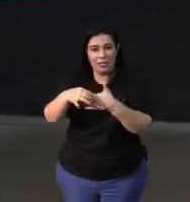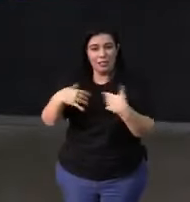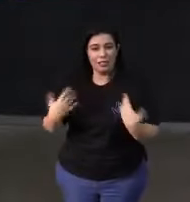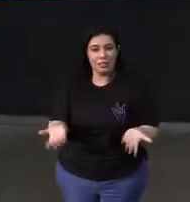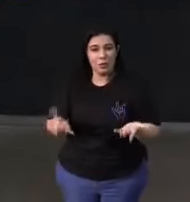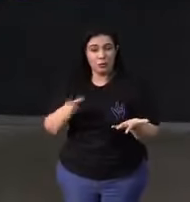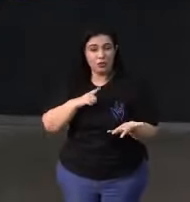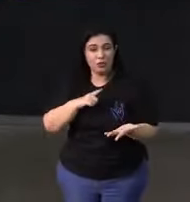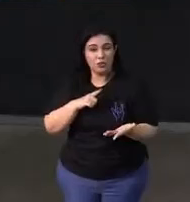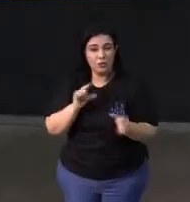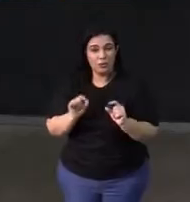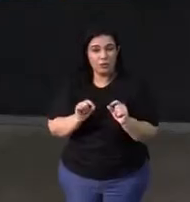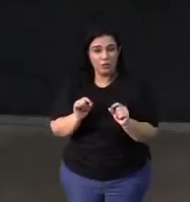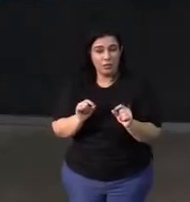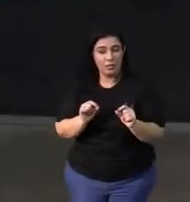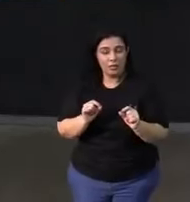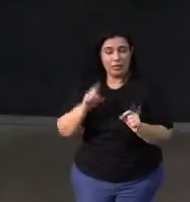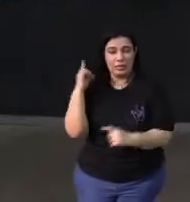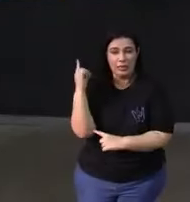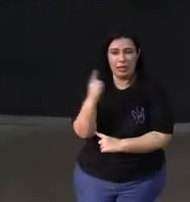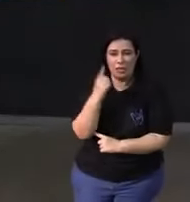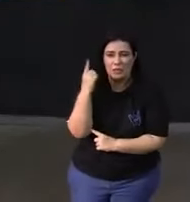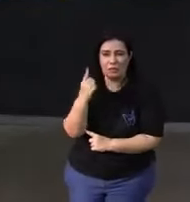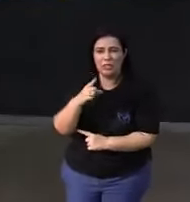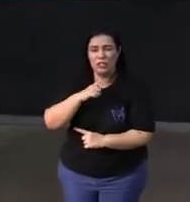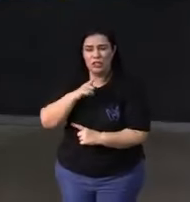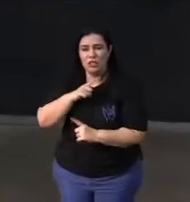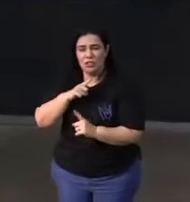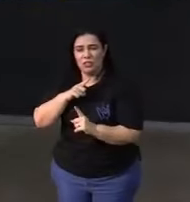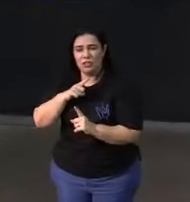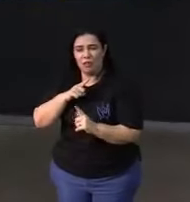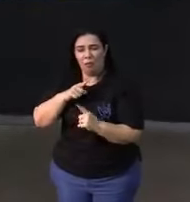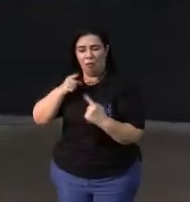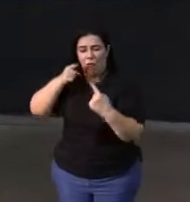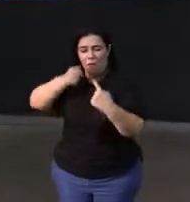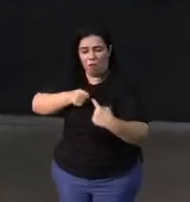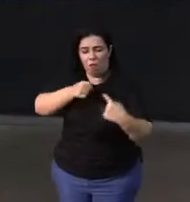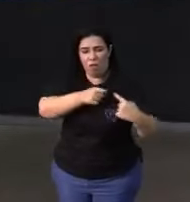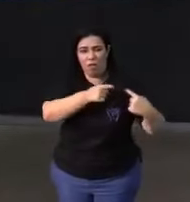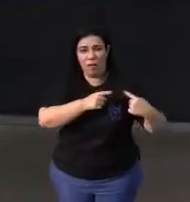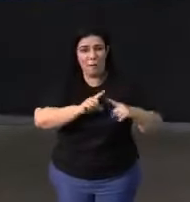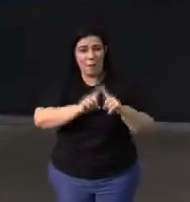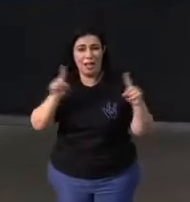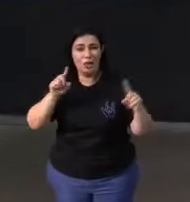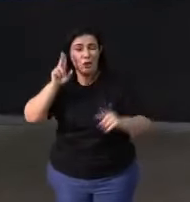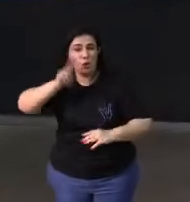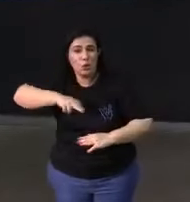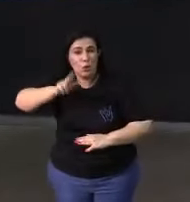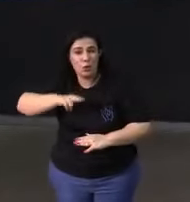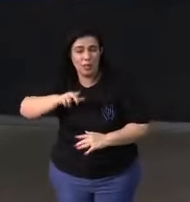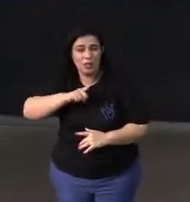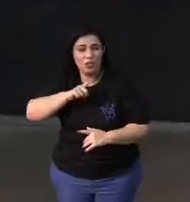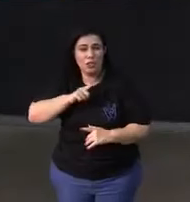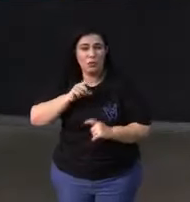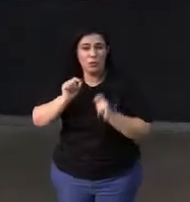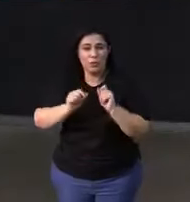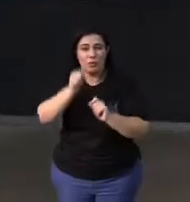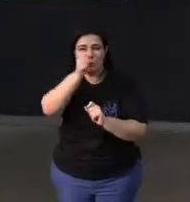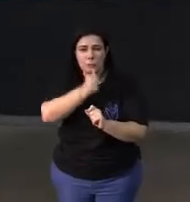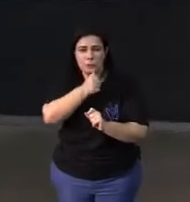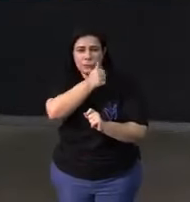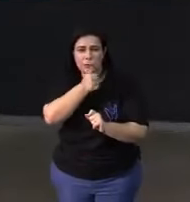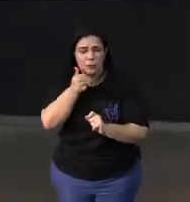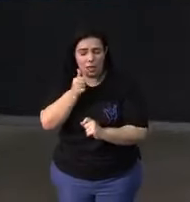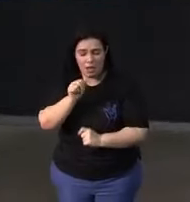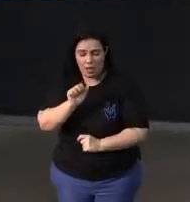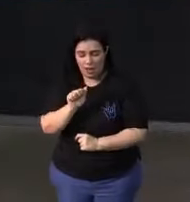Ou seja, por mais que Davi tenha sido perseguido, Davi nunca carregou o fardo da